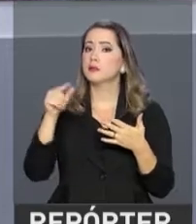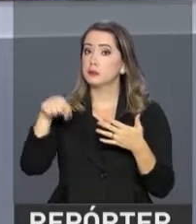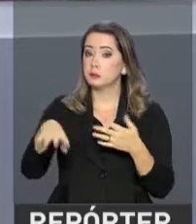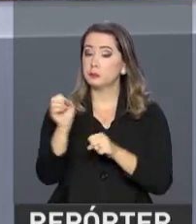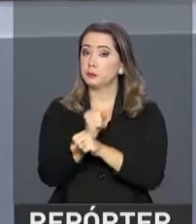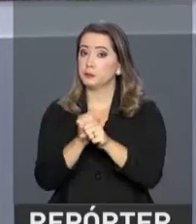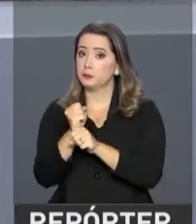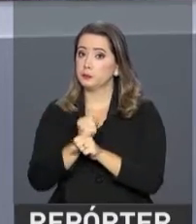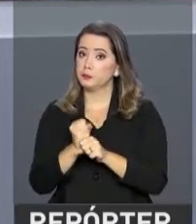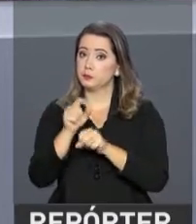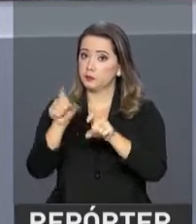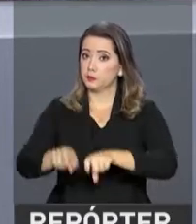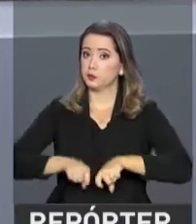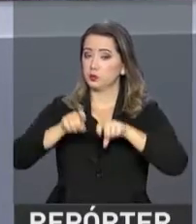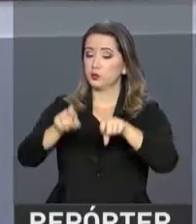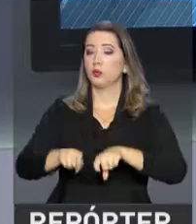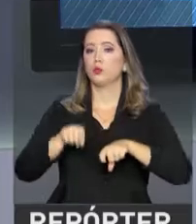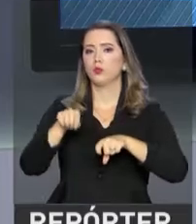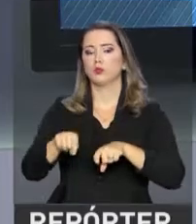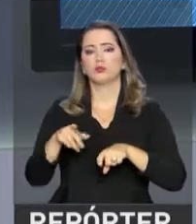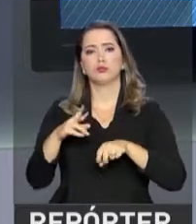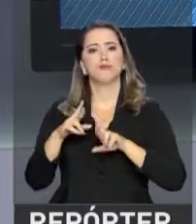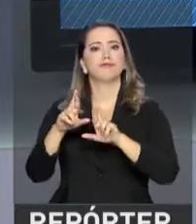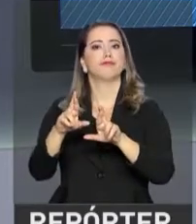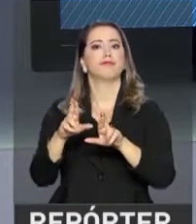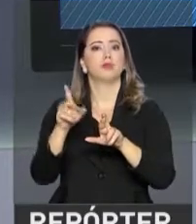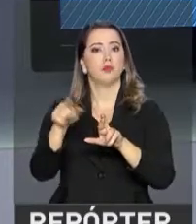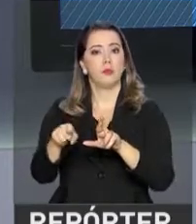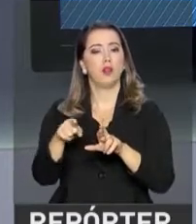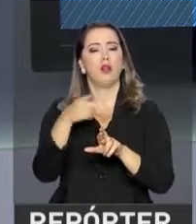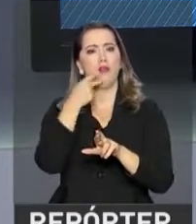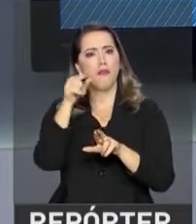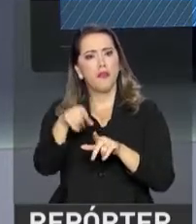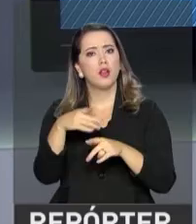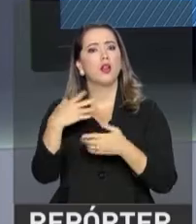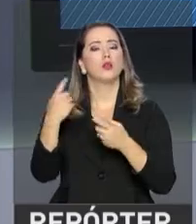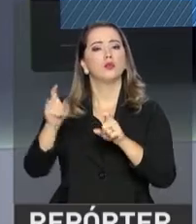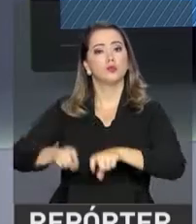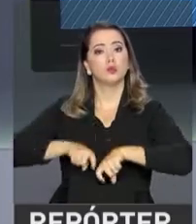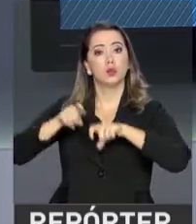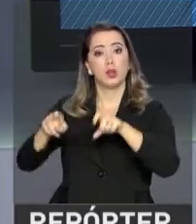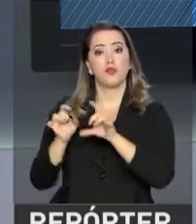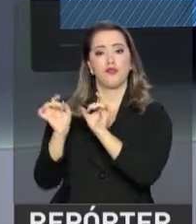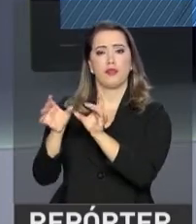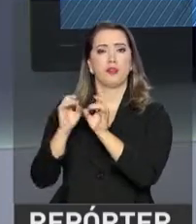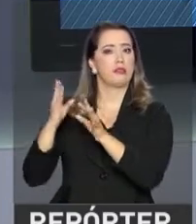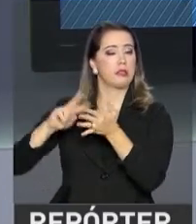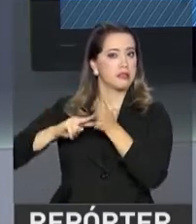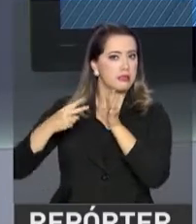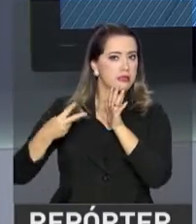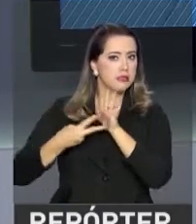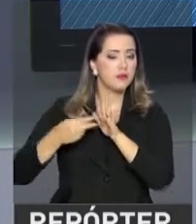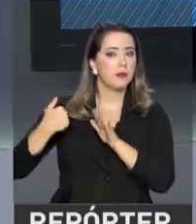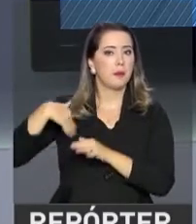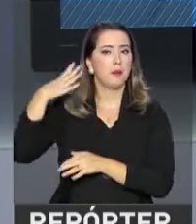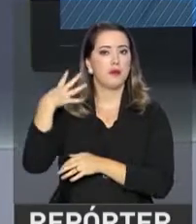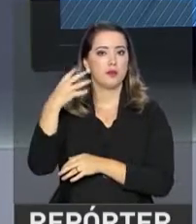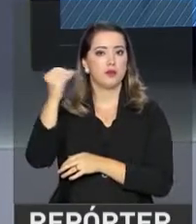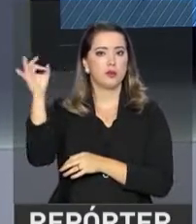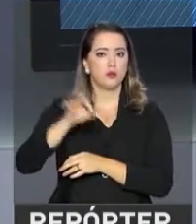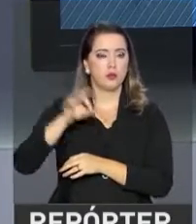para o setor em 2018 o ministro falou do desempenho do agronegócio que representa mais de 40% das exportações